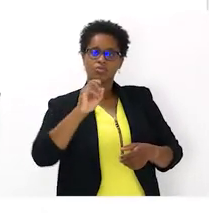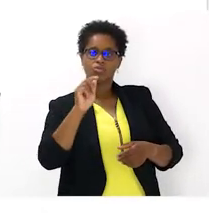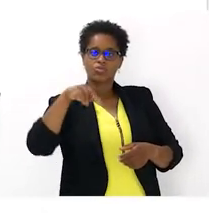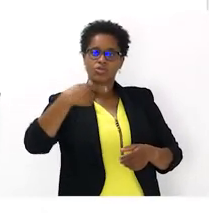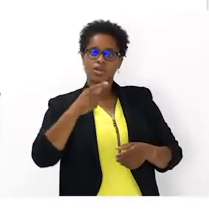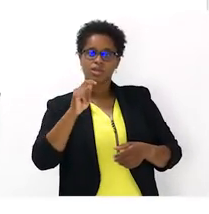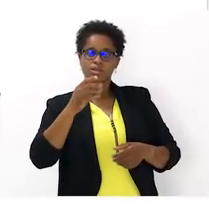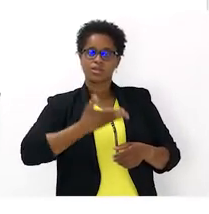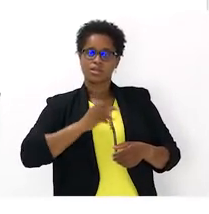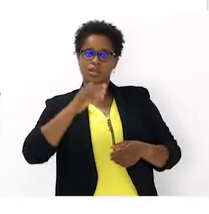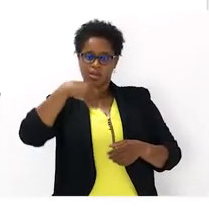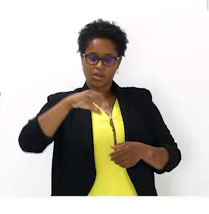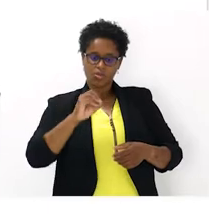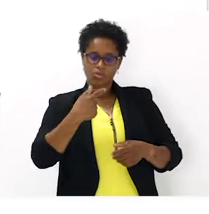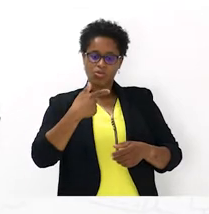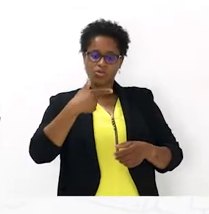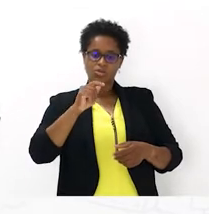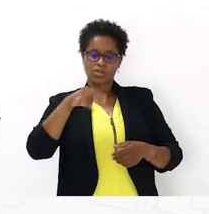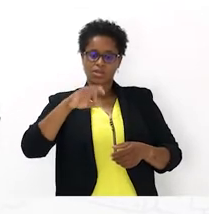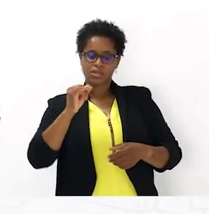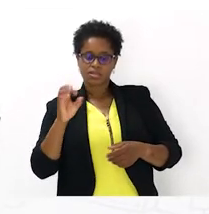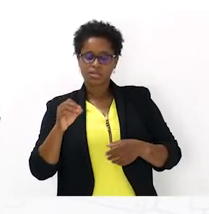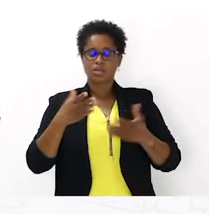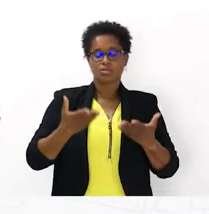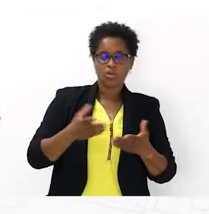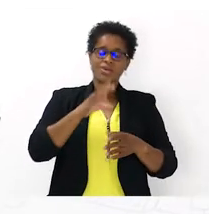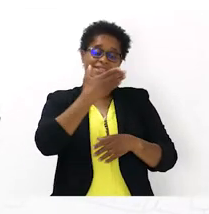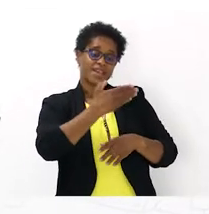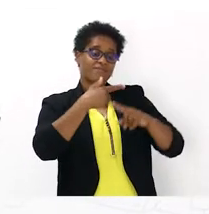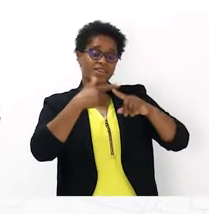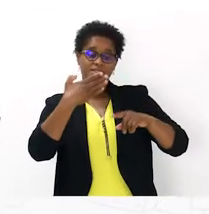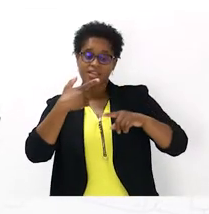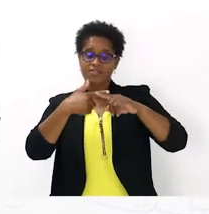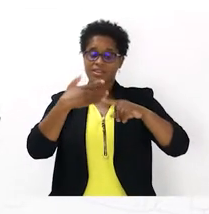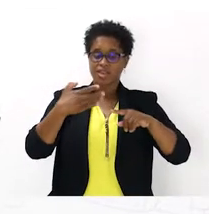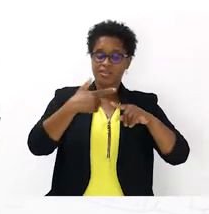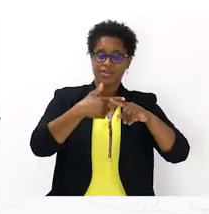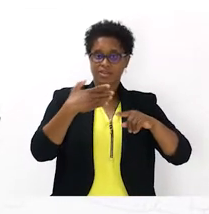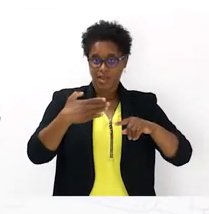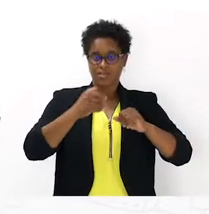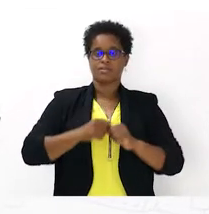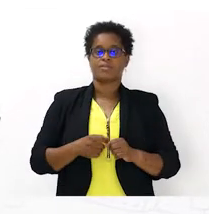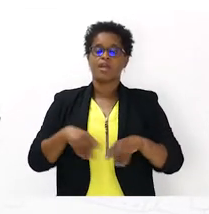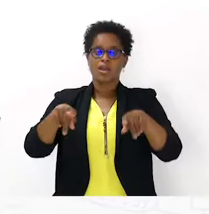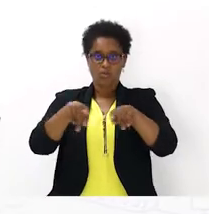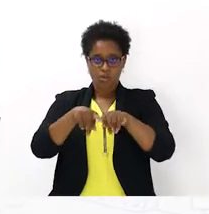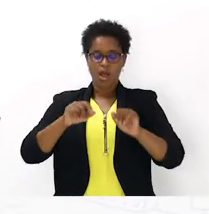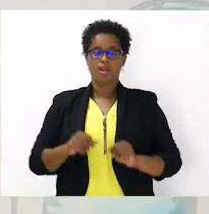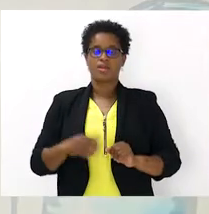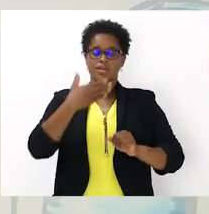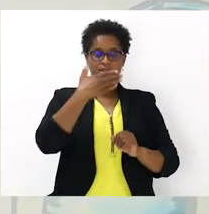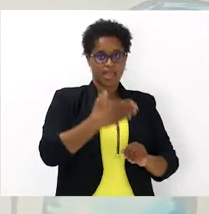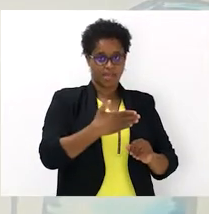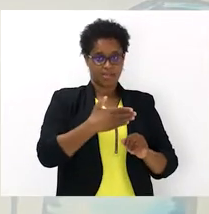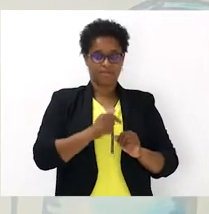da potência. Ora, 7 vezes 7 vezes 7 vezes 7 é igual a